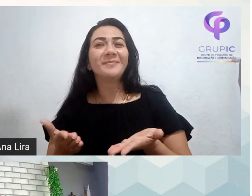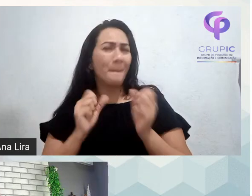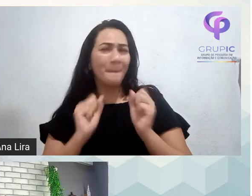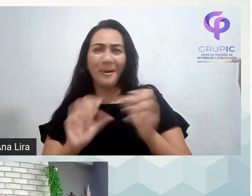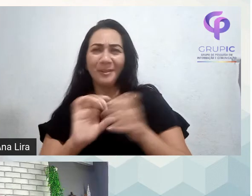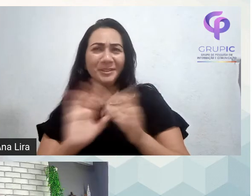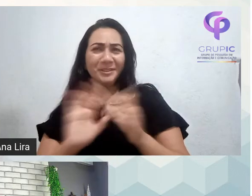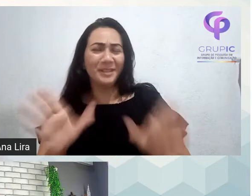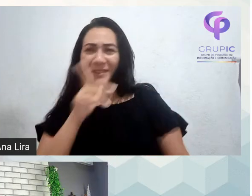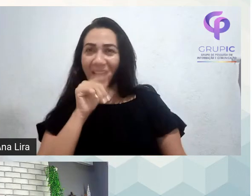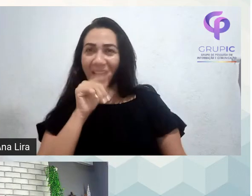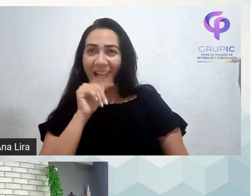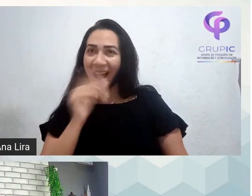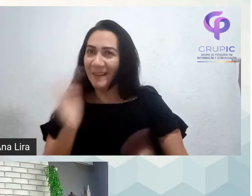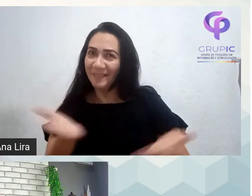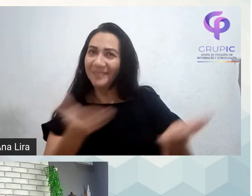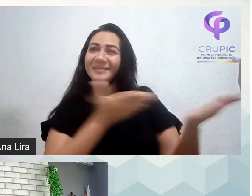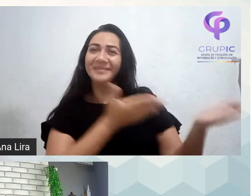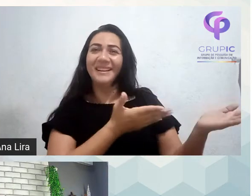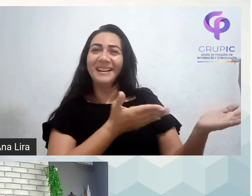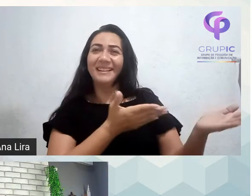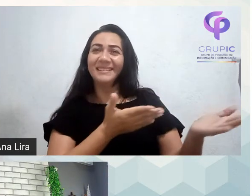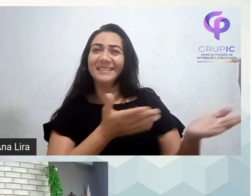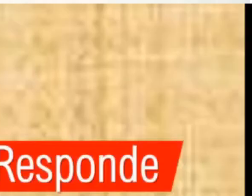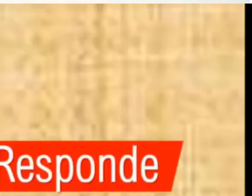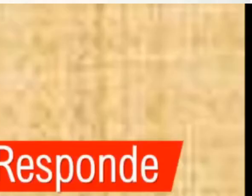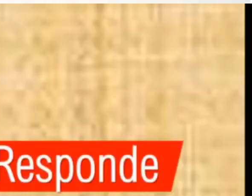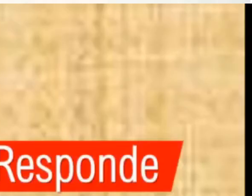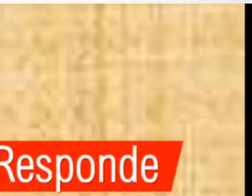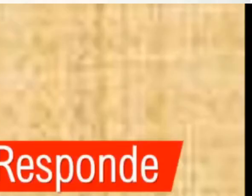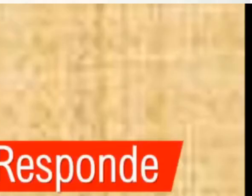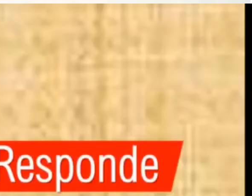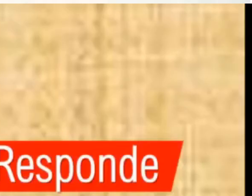relaxar. Vamos para o nosso comercial da tarde.